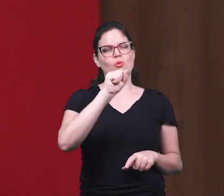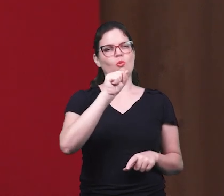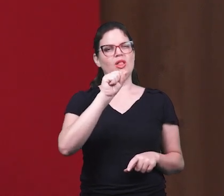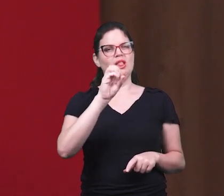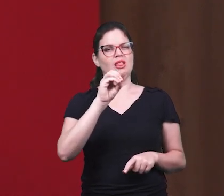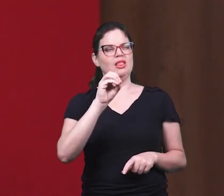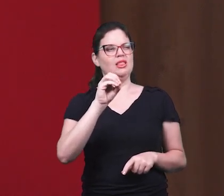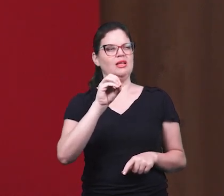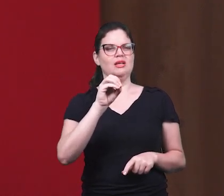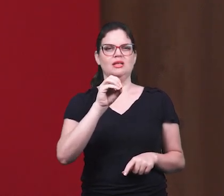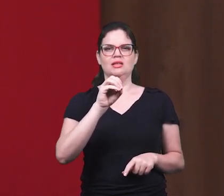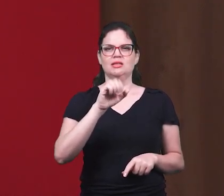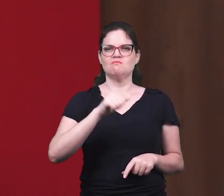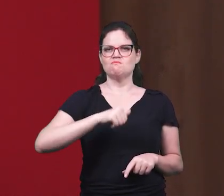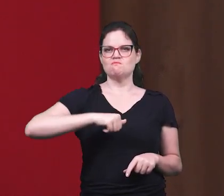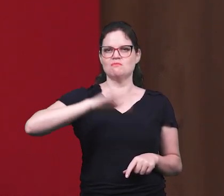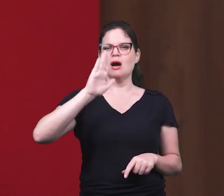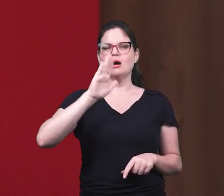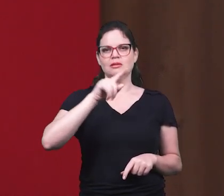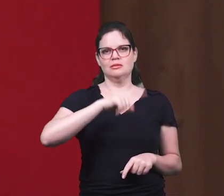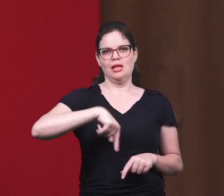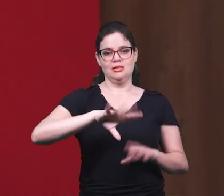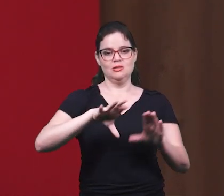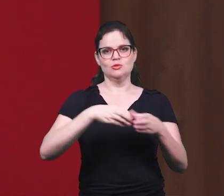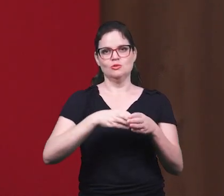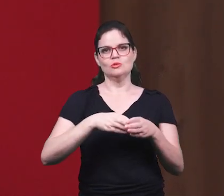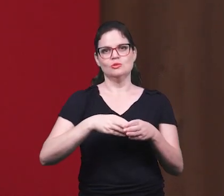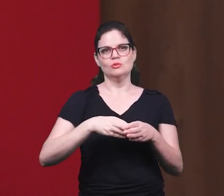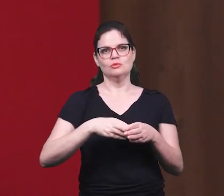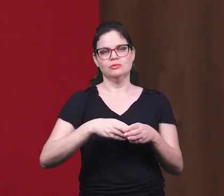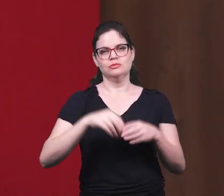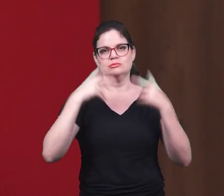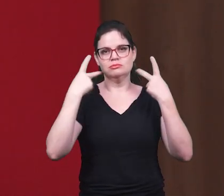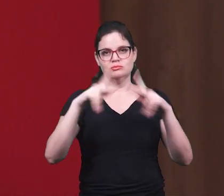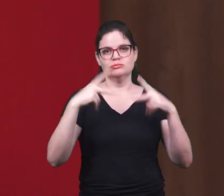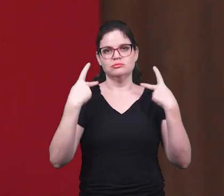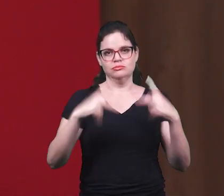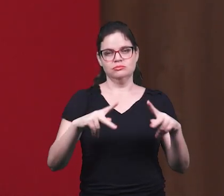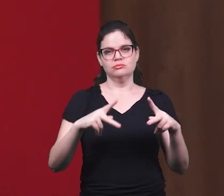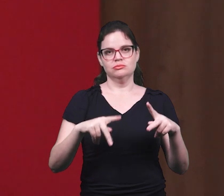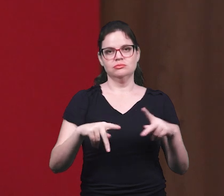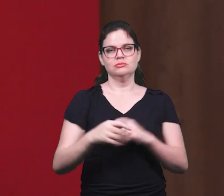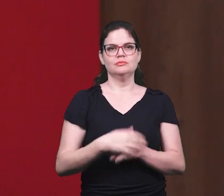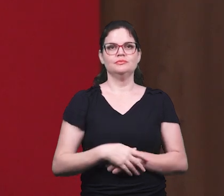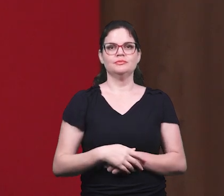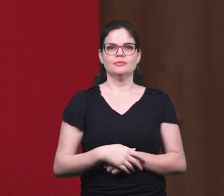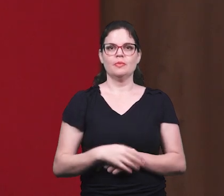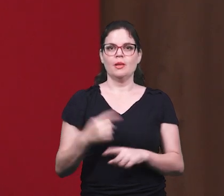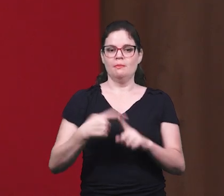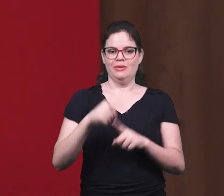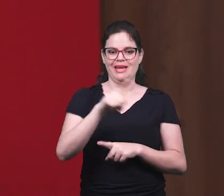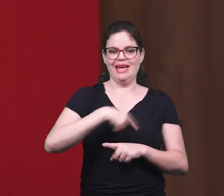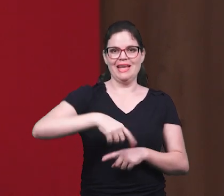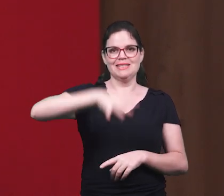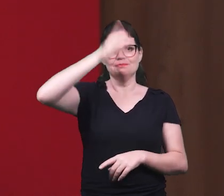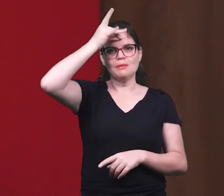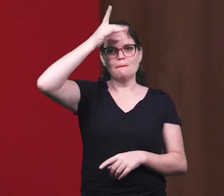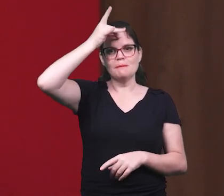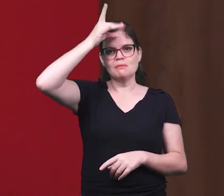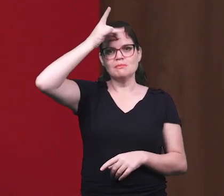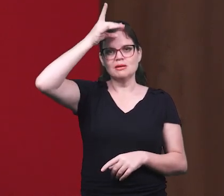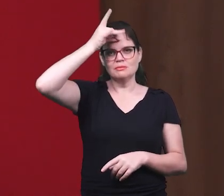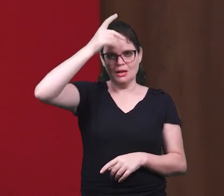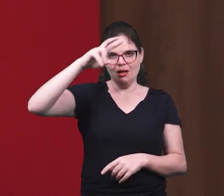de 80 dos valdenses, desses pregadores. Então, como eles decoravam a